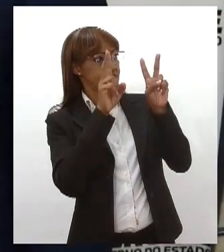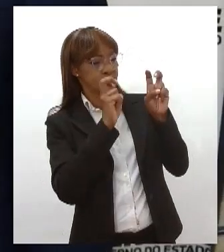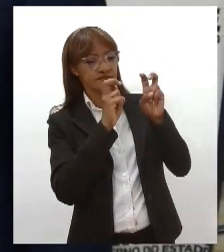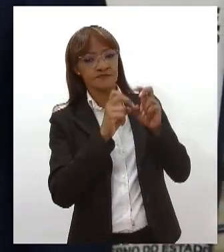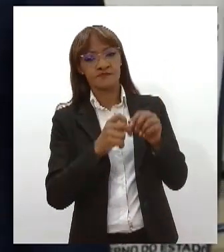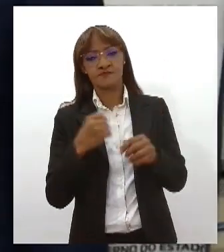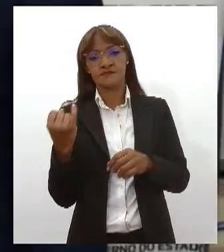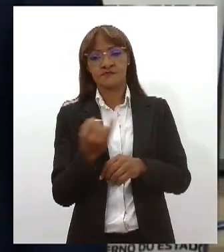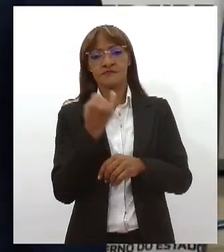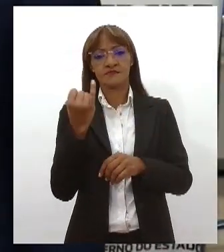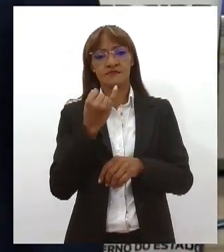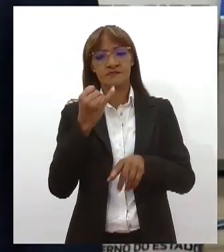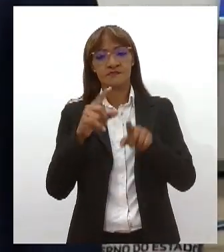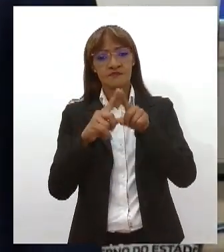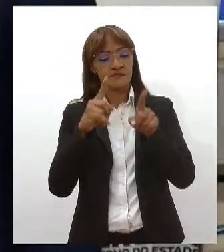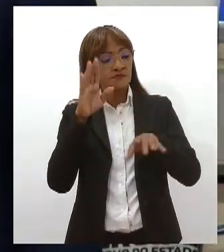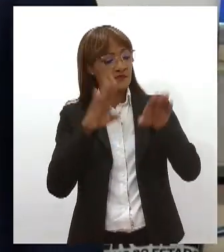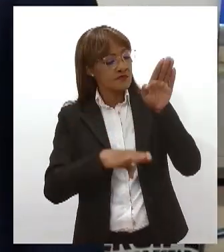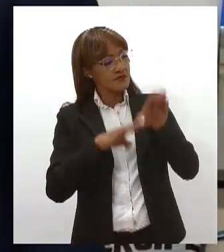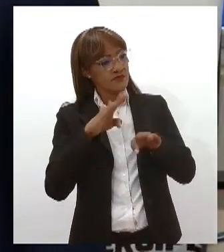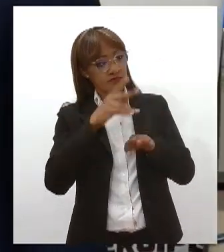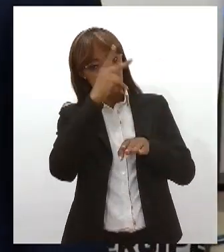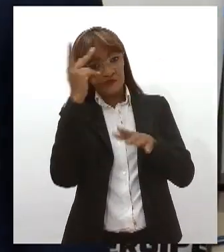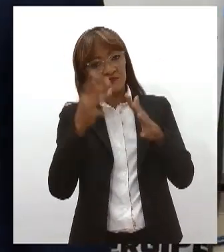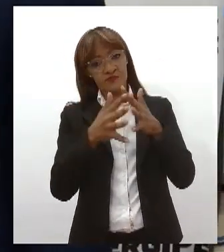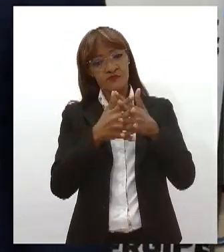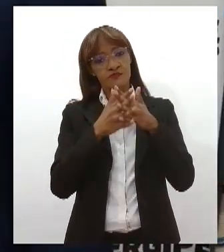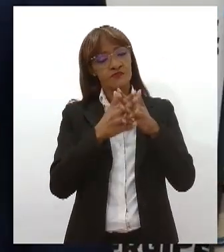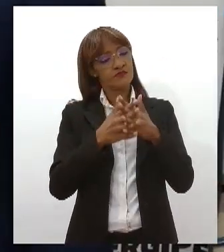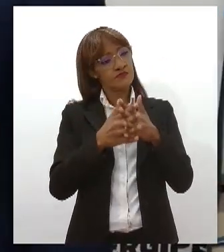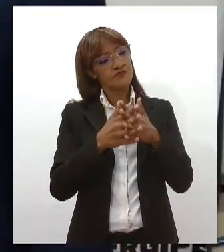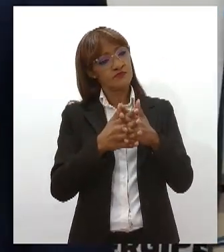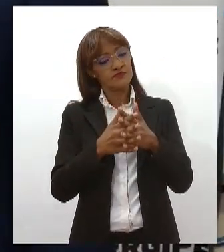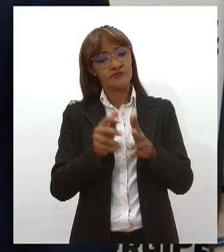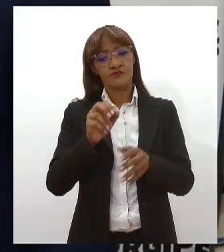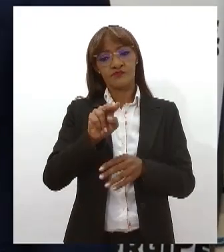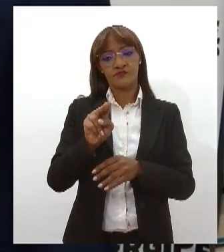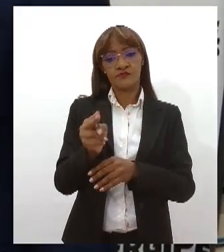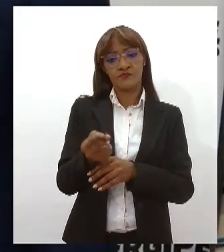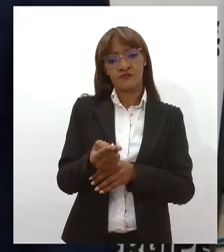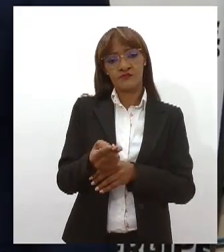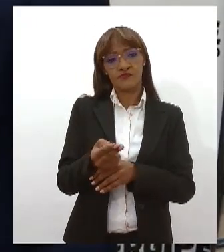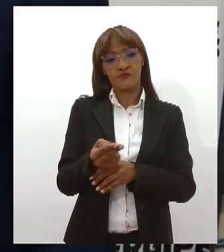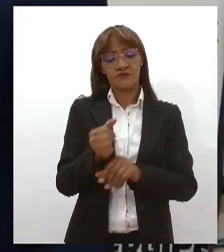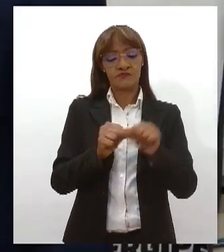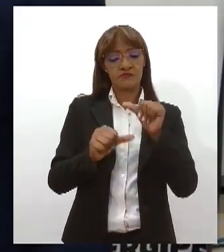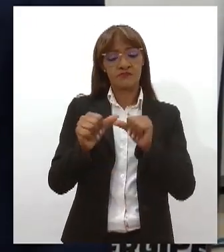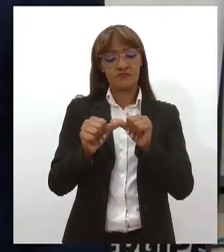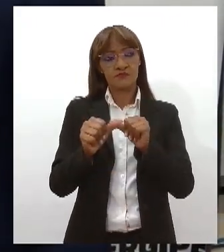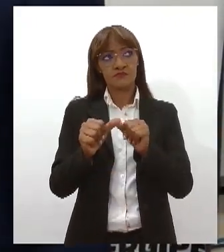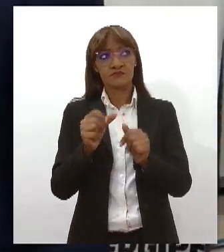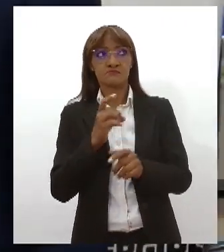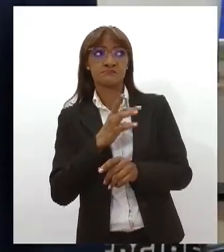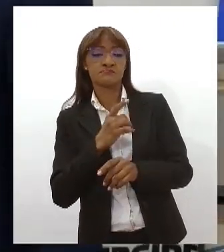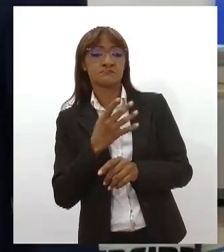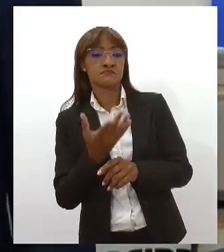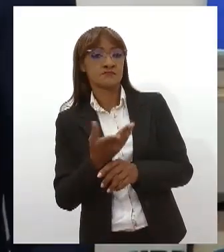vezes as pessoas ainda confundem ou trocam um pouco, ficam inseguras quando a gente fala de